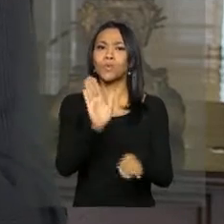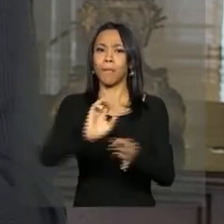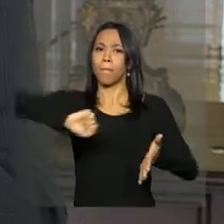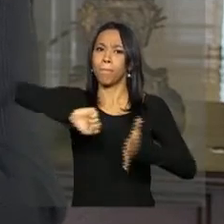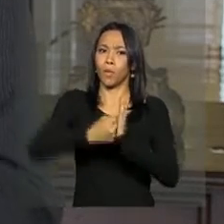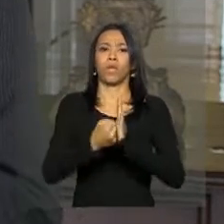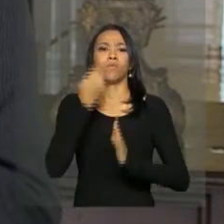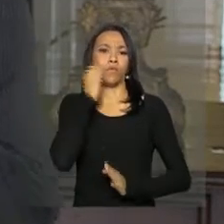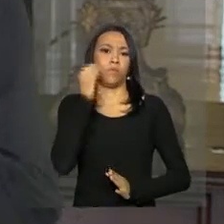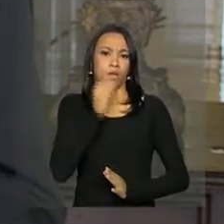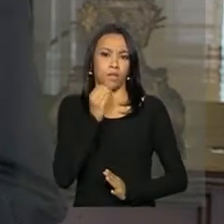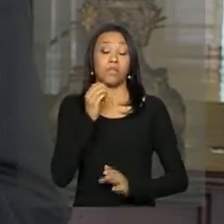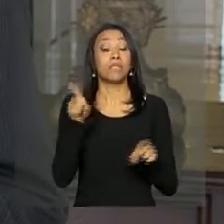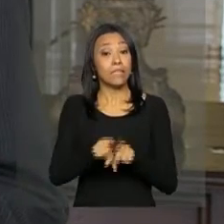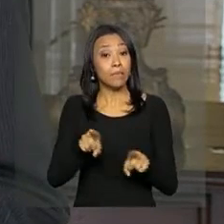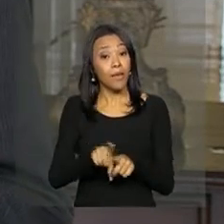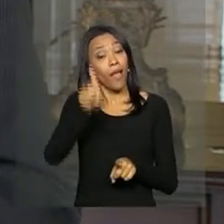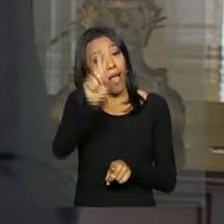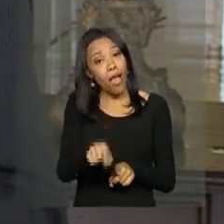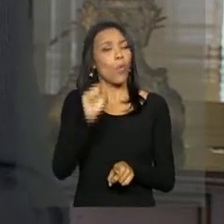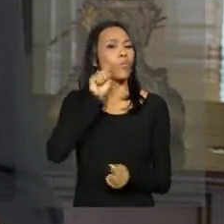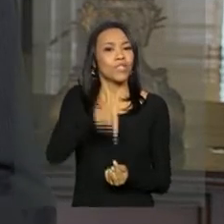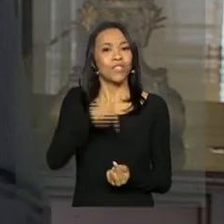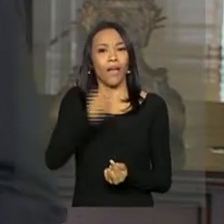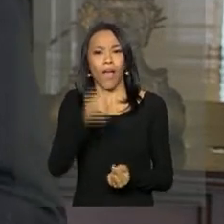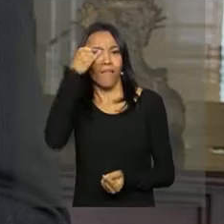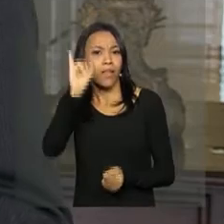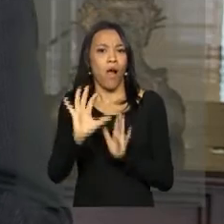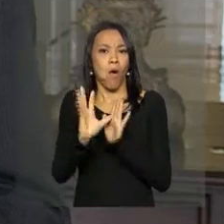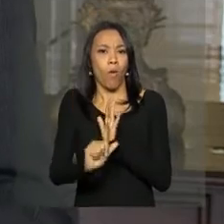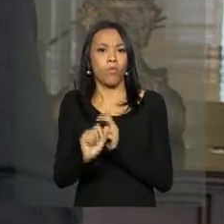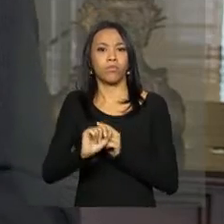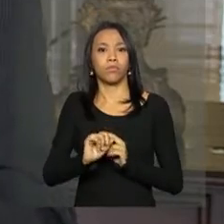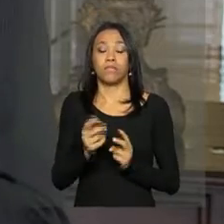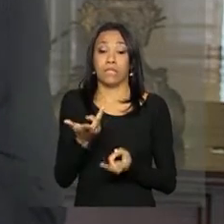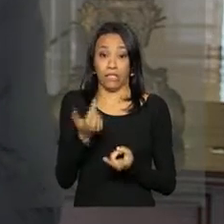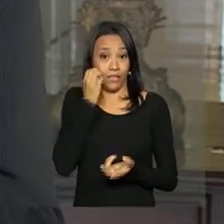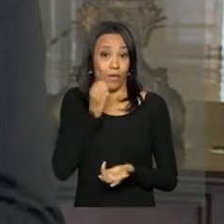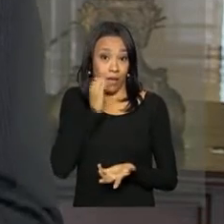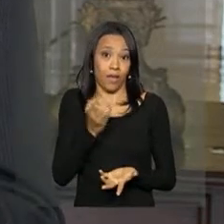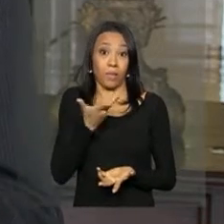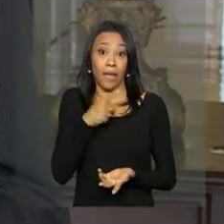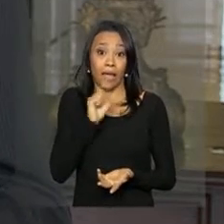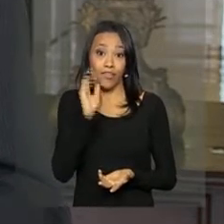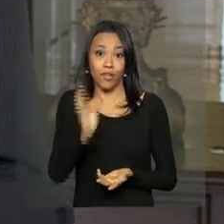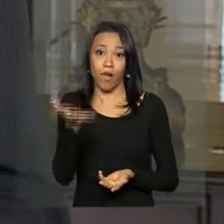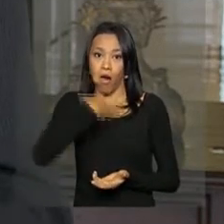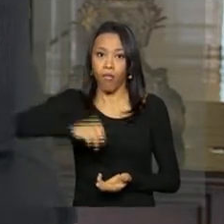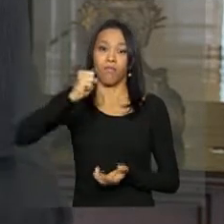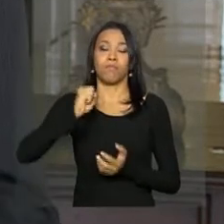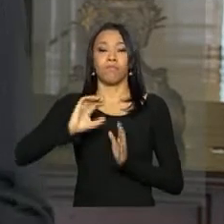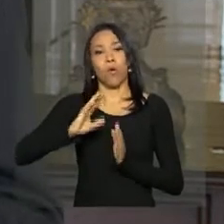aparelhos e também a ideia que contribuem para inibir roubos e furtos de celulares então quem teve o celular roubado